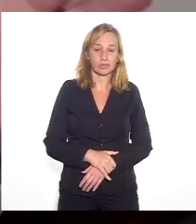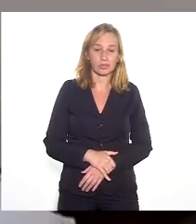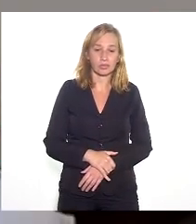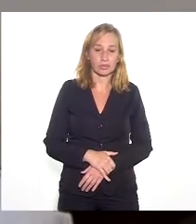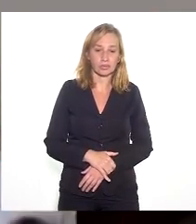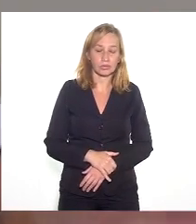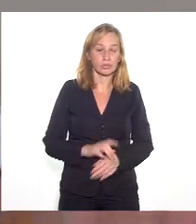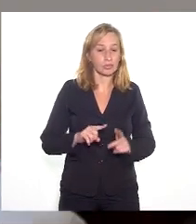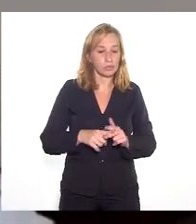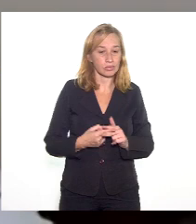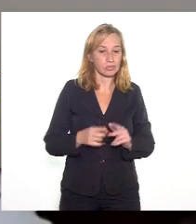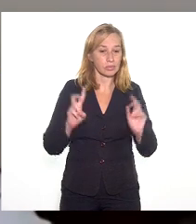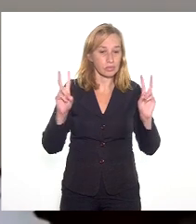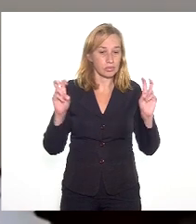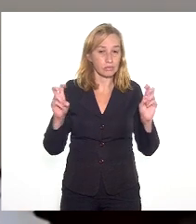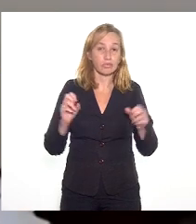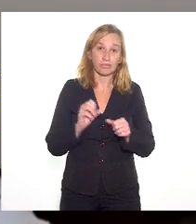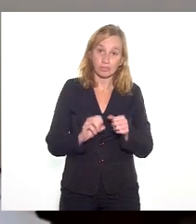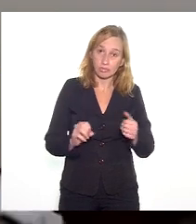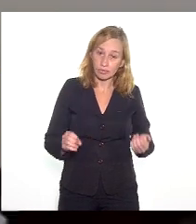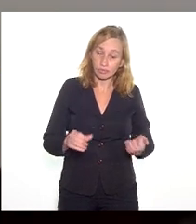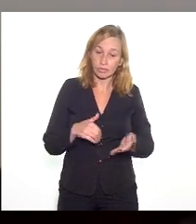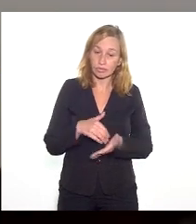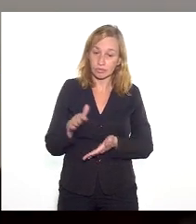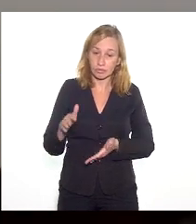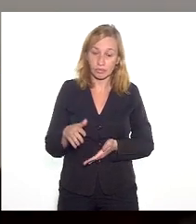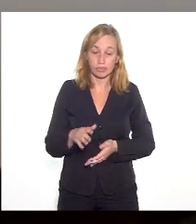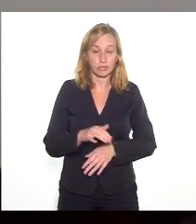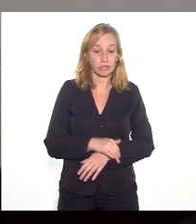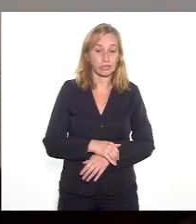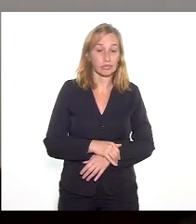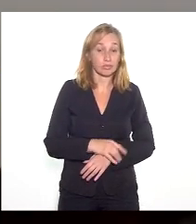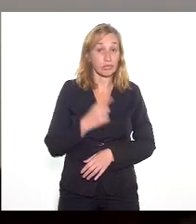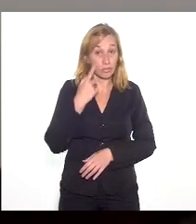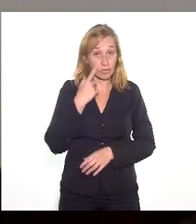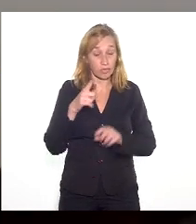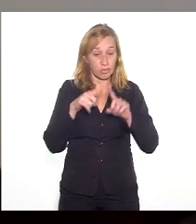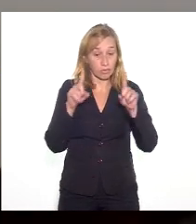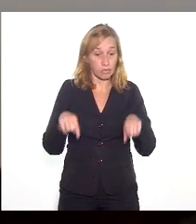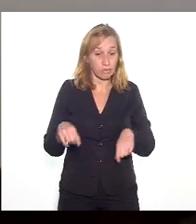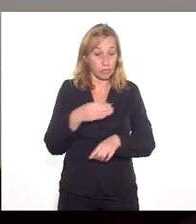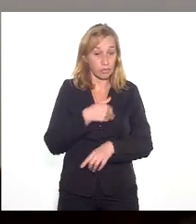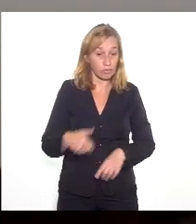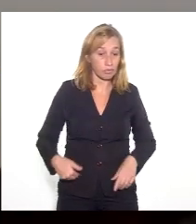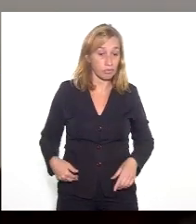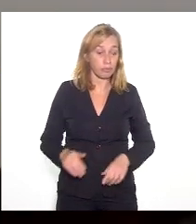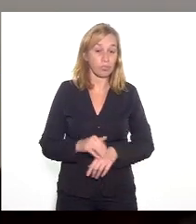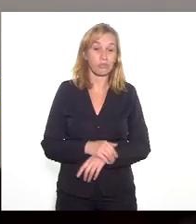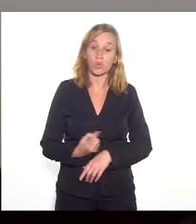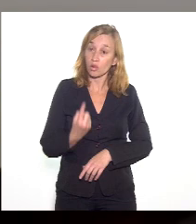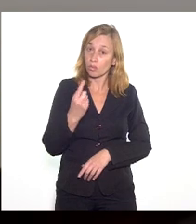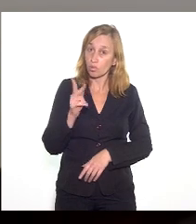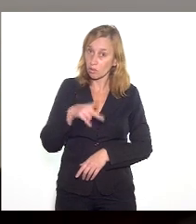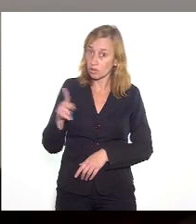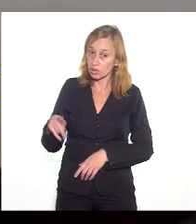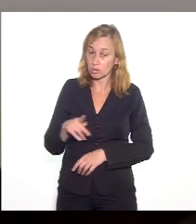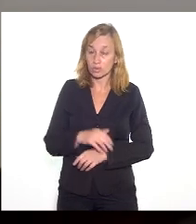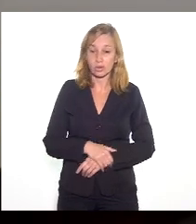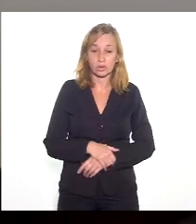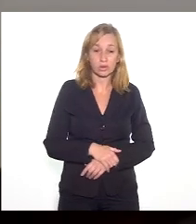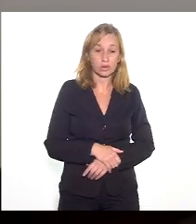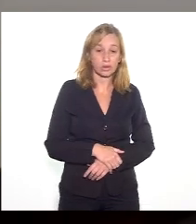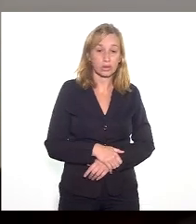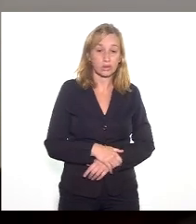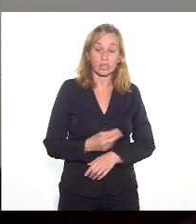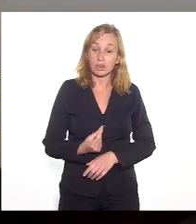regularizar a situação, fizeram isso. Veja a situação do servidor, por exemplo, no caso de uma professora que